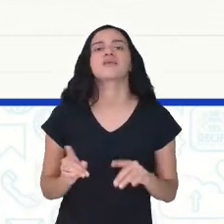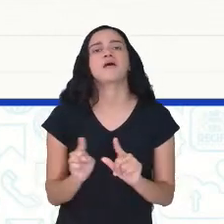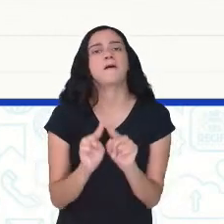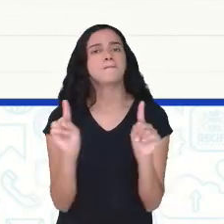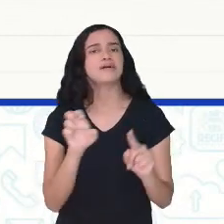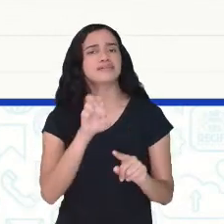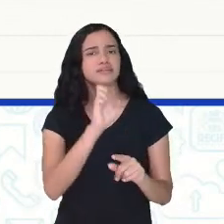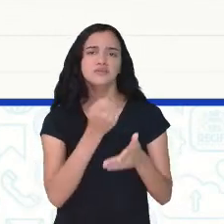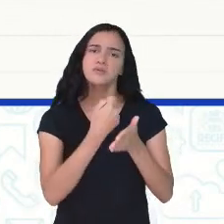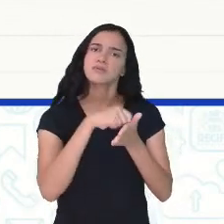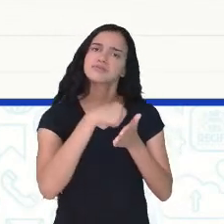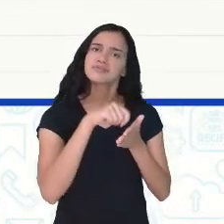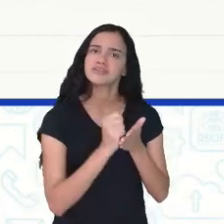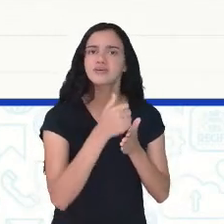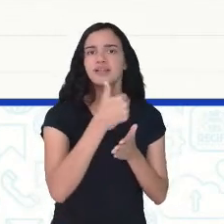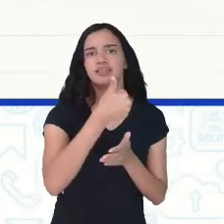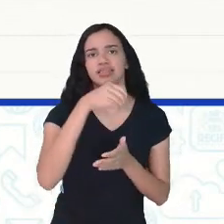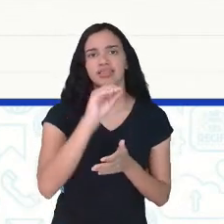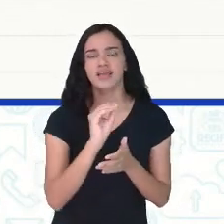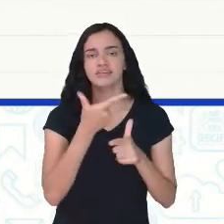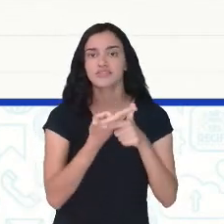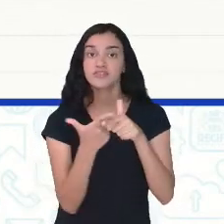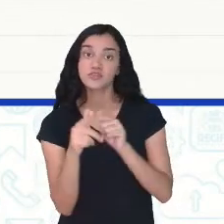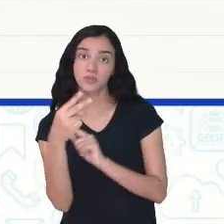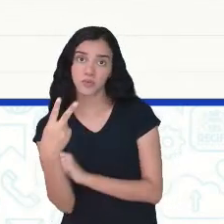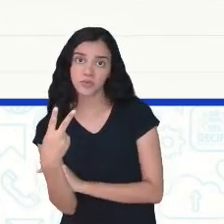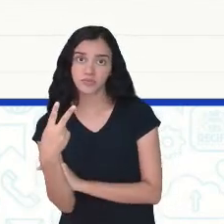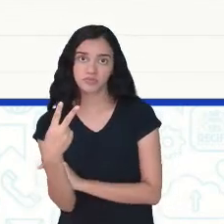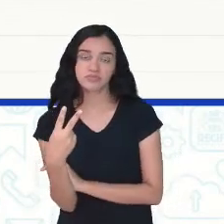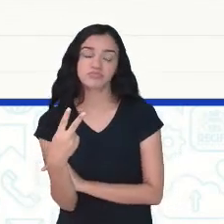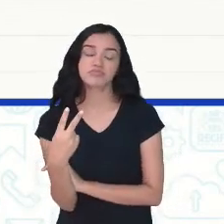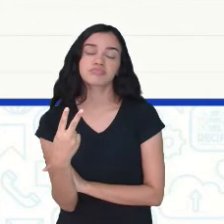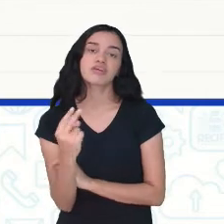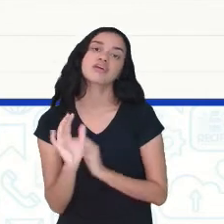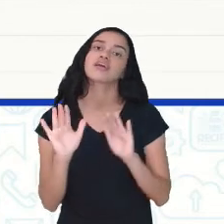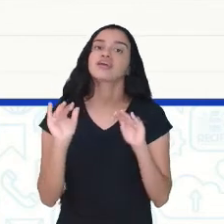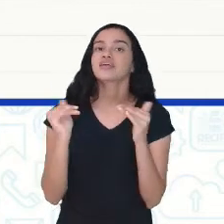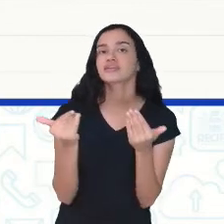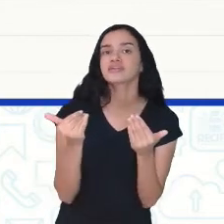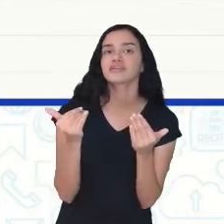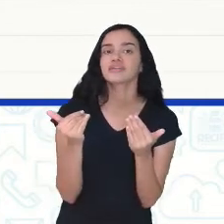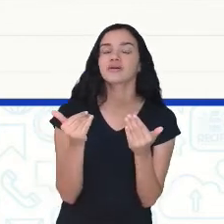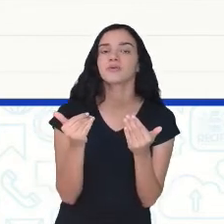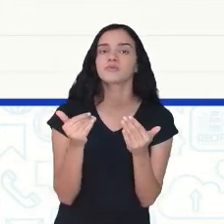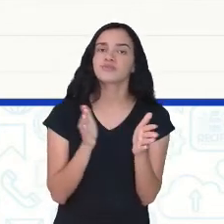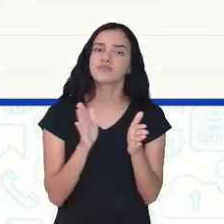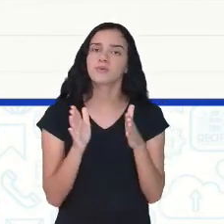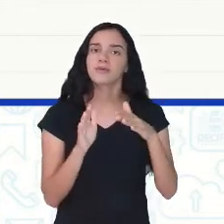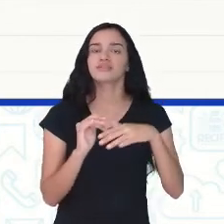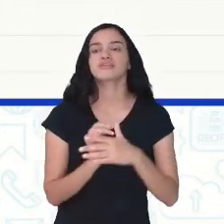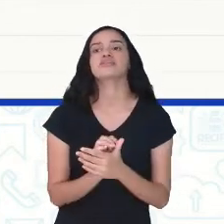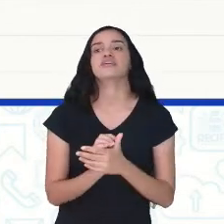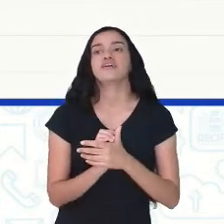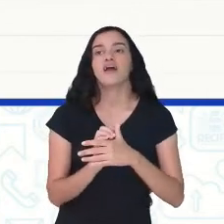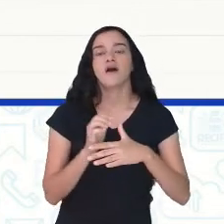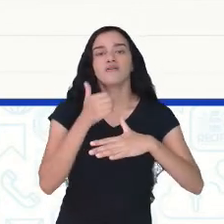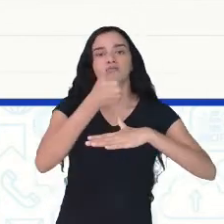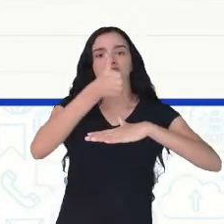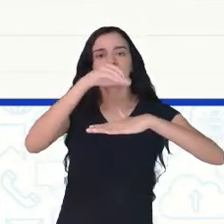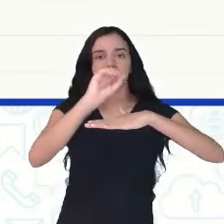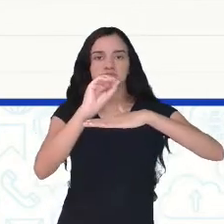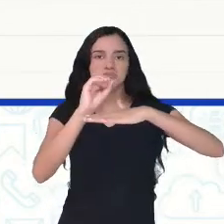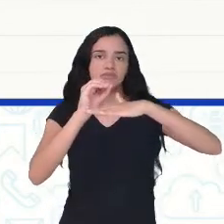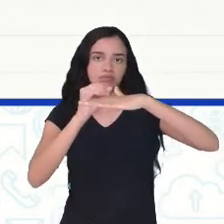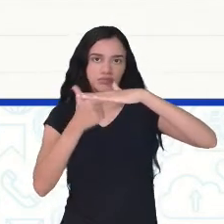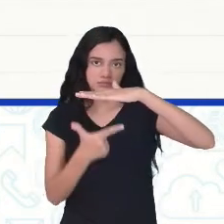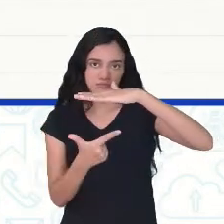5 eu posso escrever como 10 dividido por 2. Então, eu coloco em forma de fração. Eu transformo no